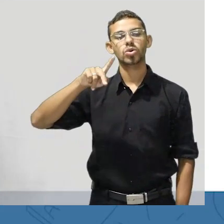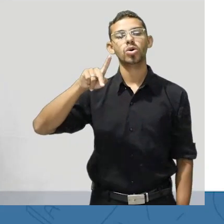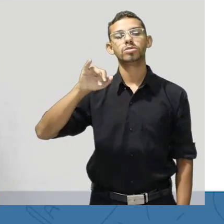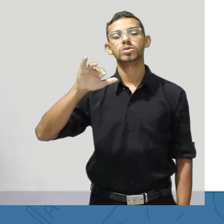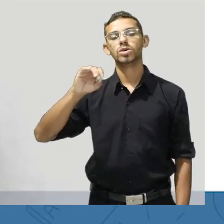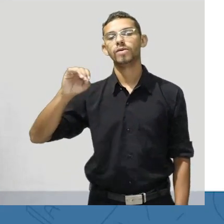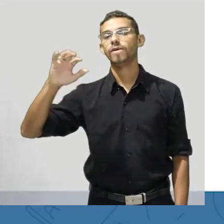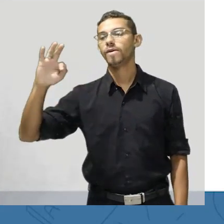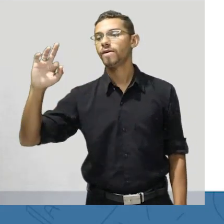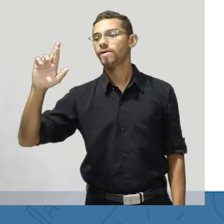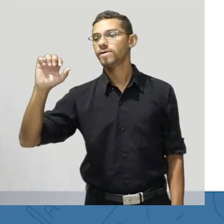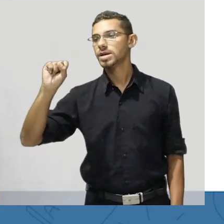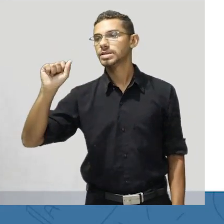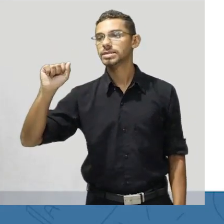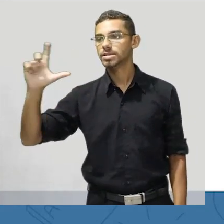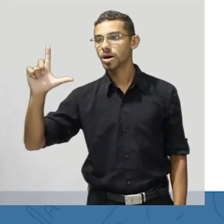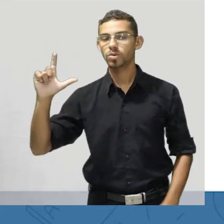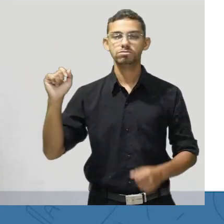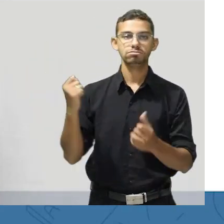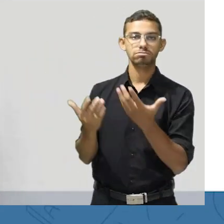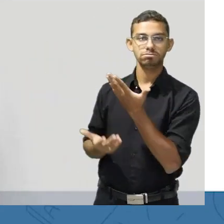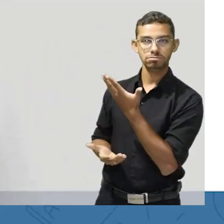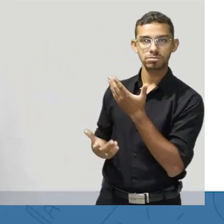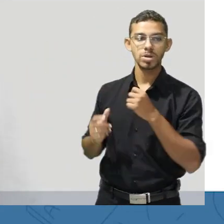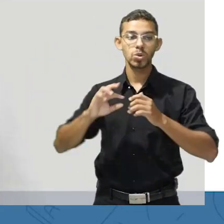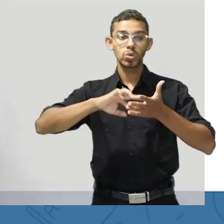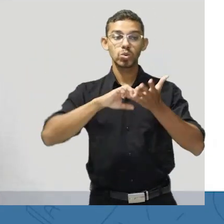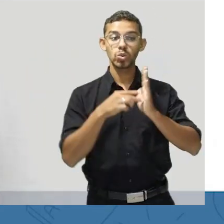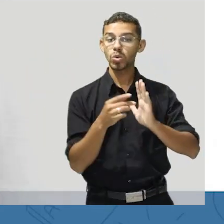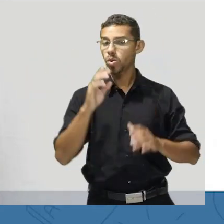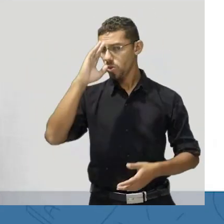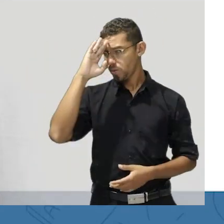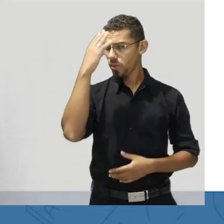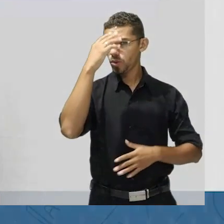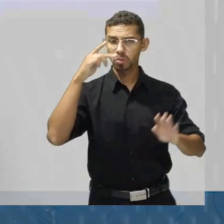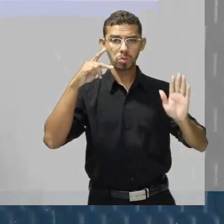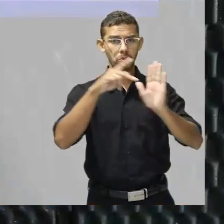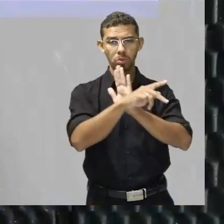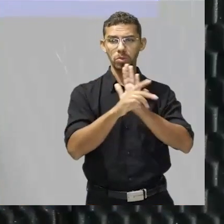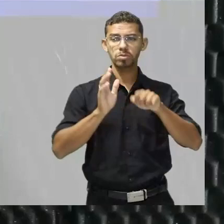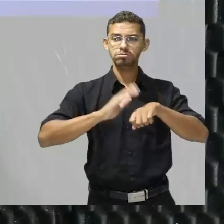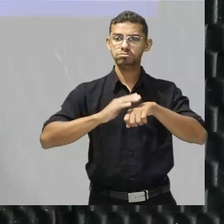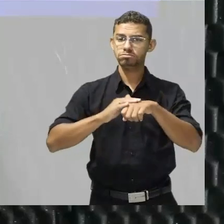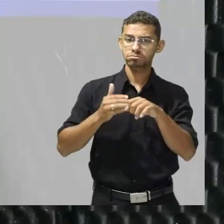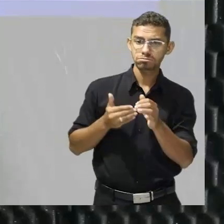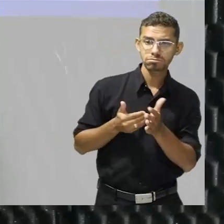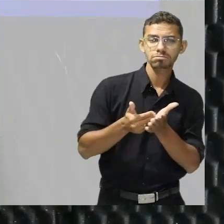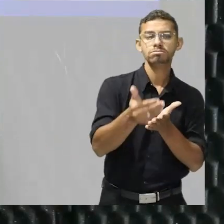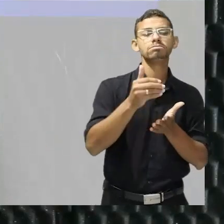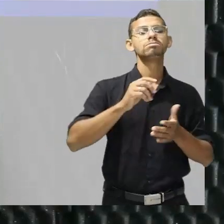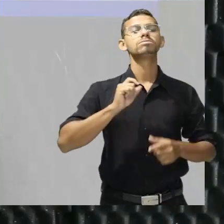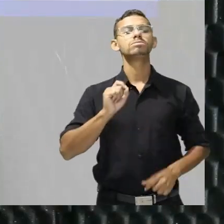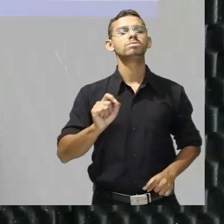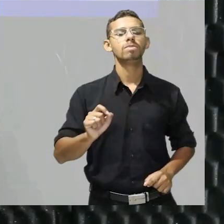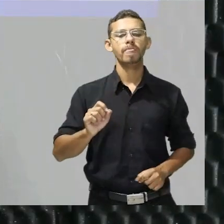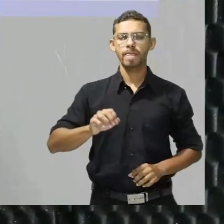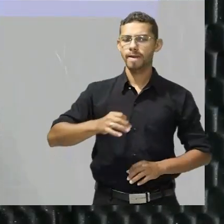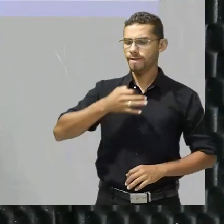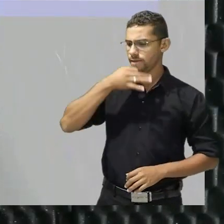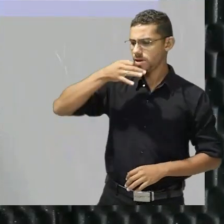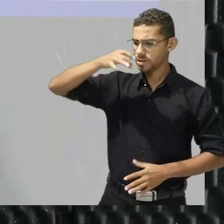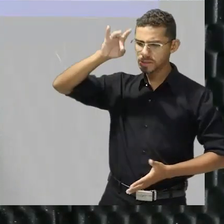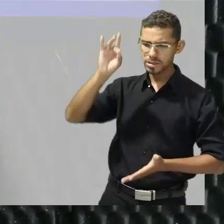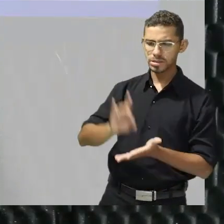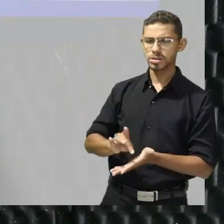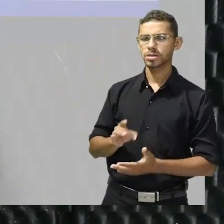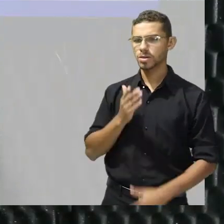deve ser um tópico frasal isso significa que é preciso iniciar o parágrafo de desenvolvimento com uma afirmação do